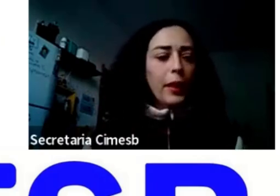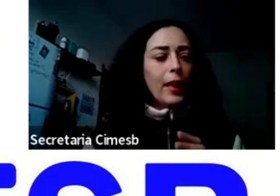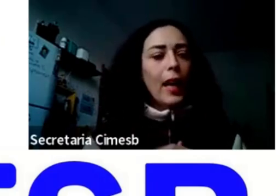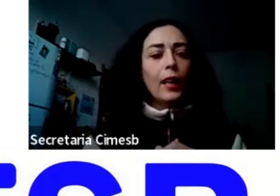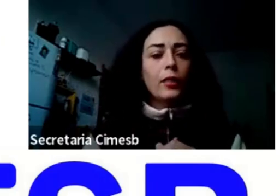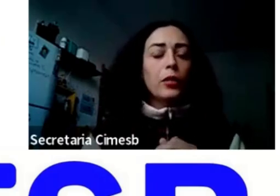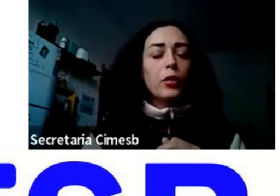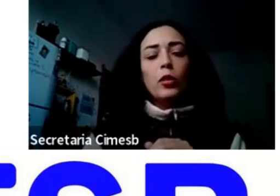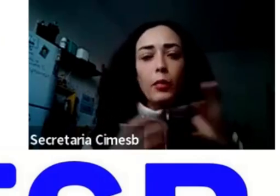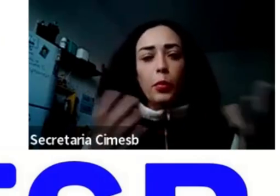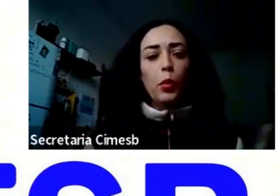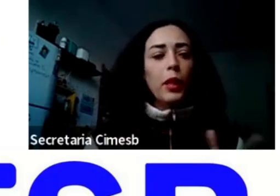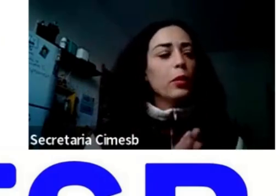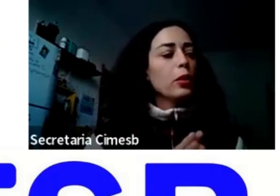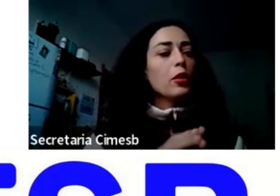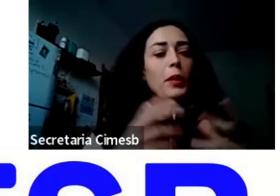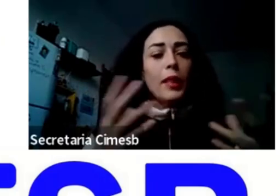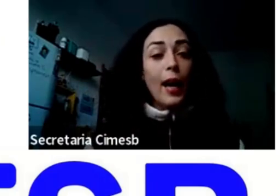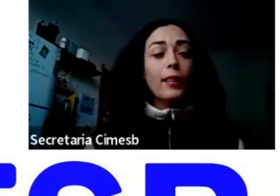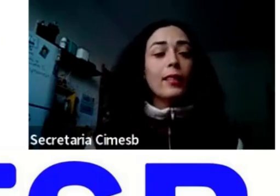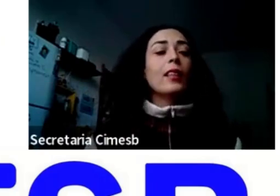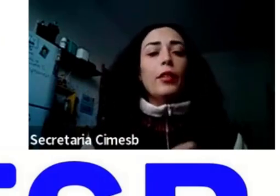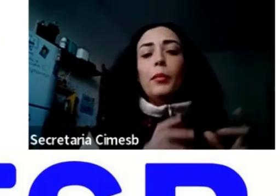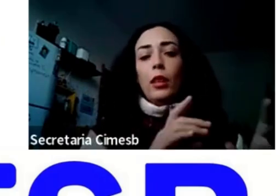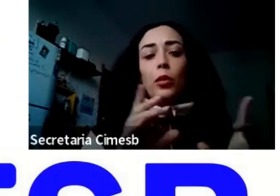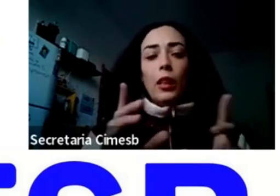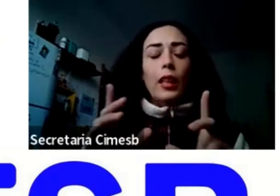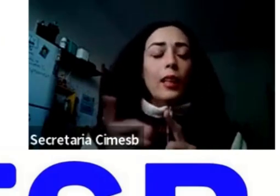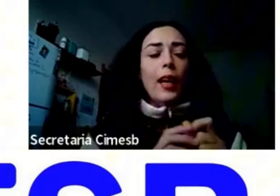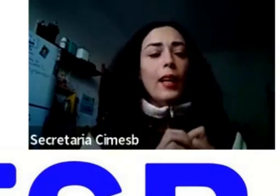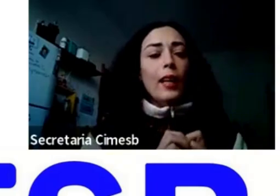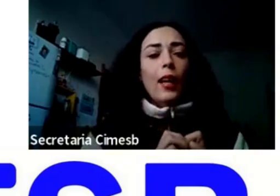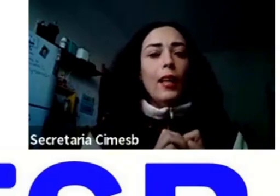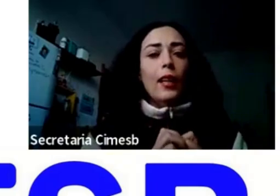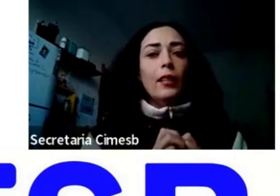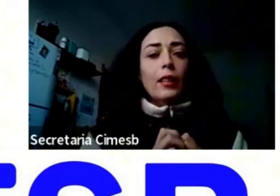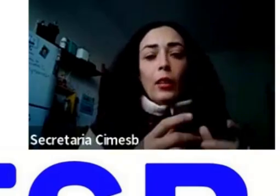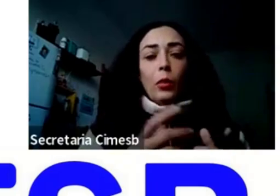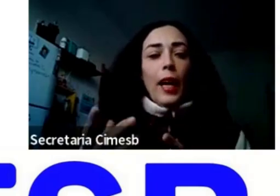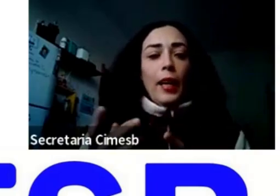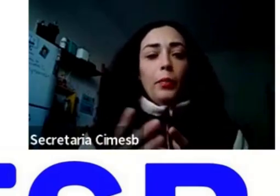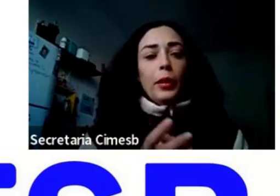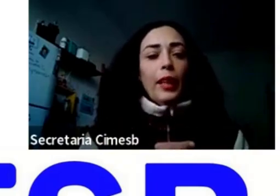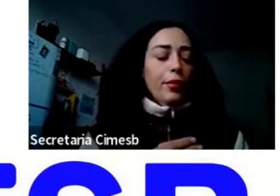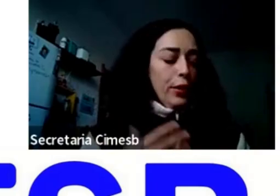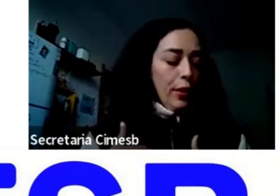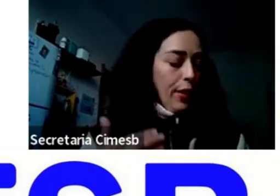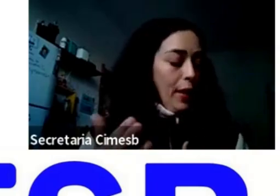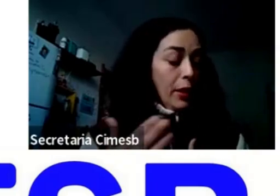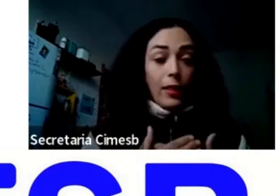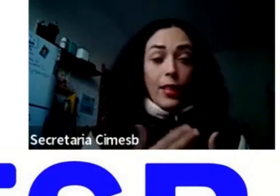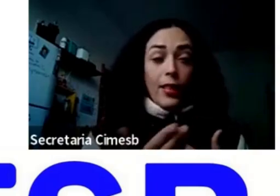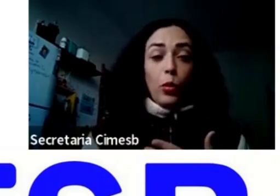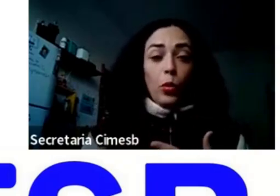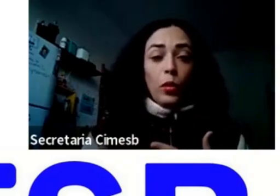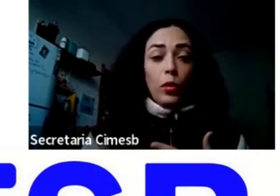seja em supermercados, locais públicos, hospitais, informando o que é cada lugar, porque foi o que eu